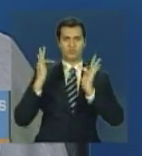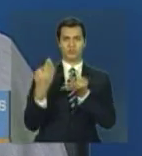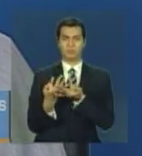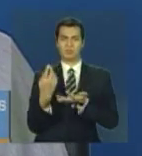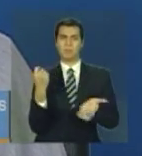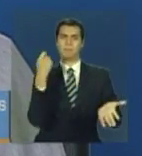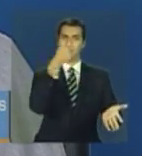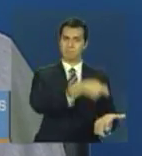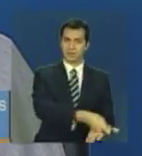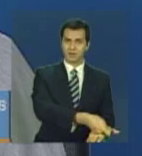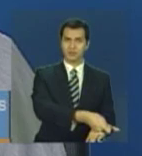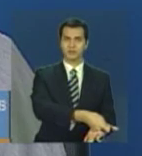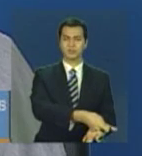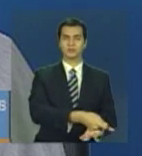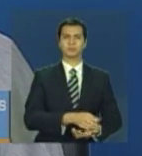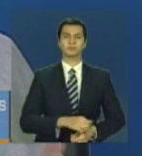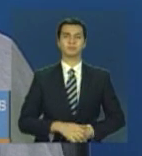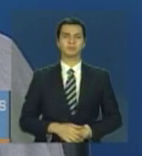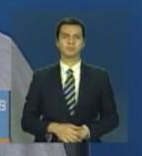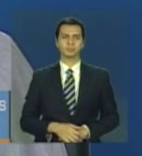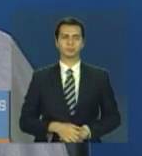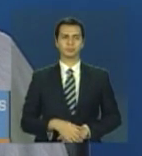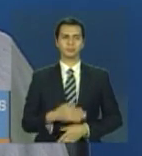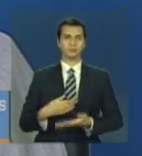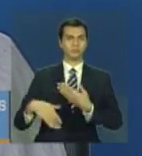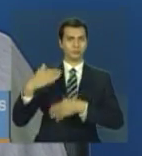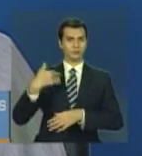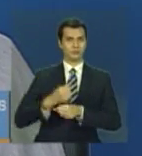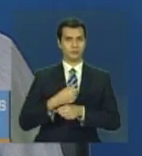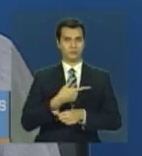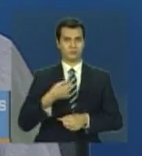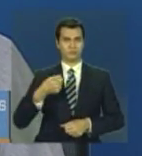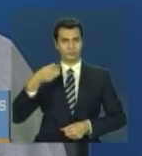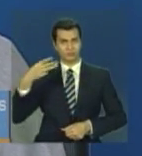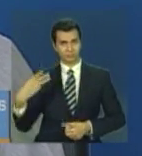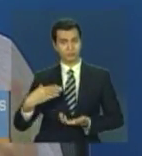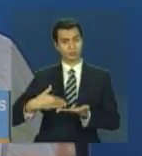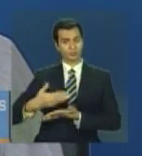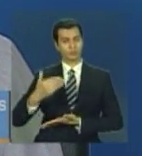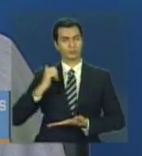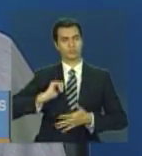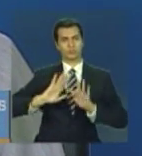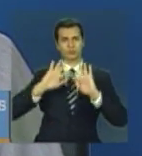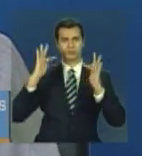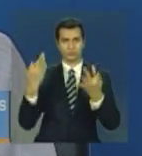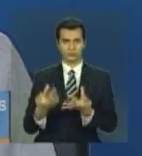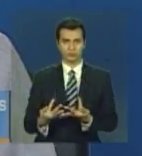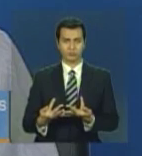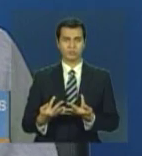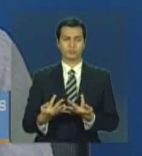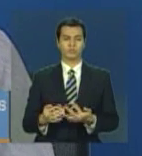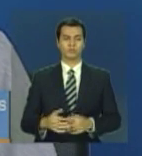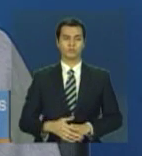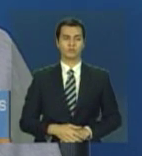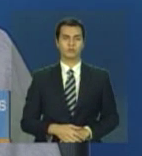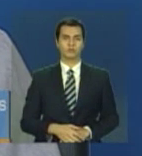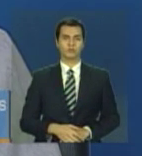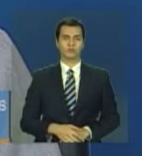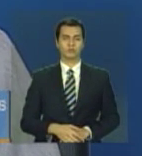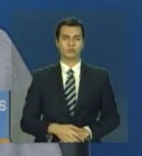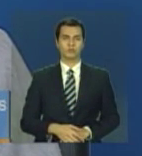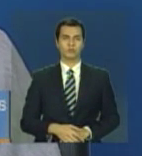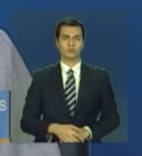foi essencial para isso, para essa diminuição da subnutrição infantil, para a melhoria da alimentação. Então, ainda